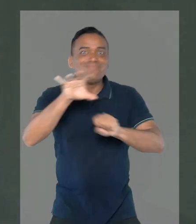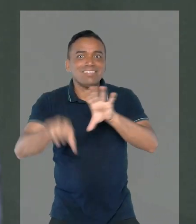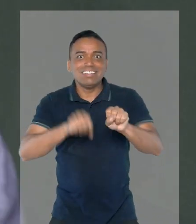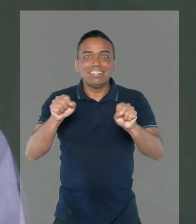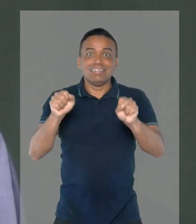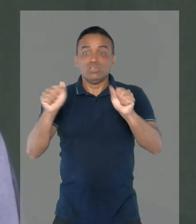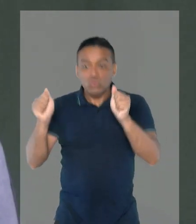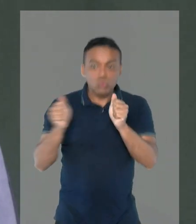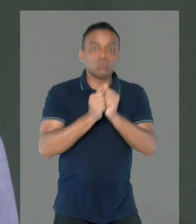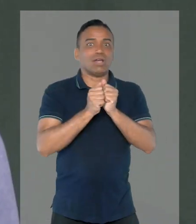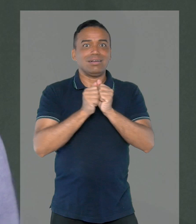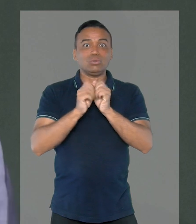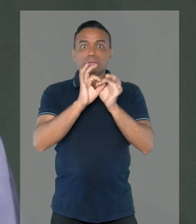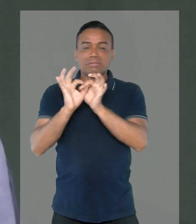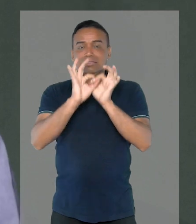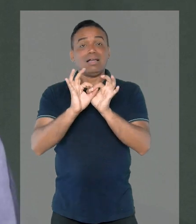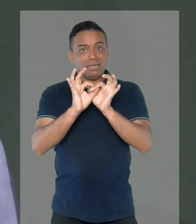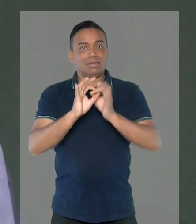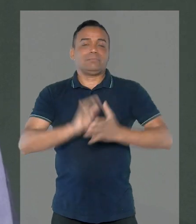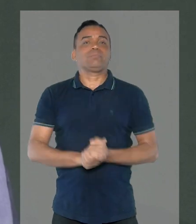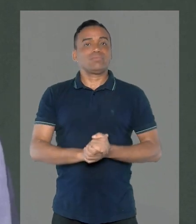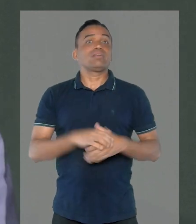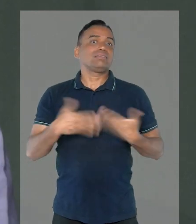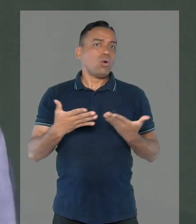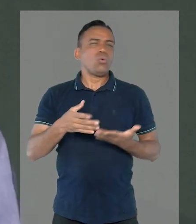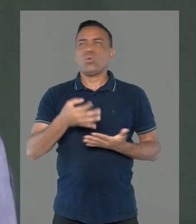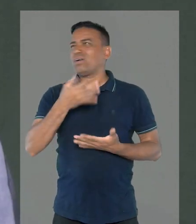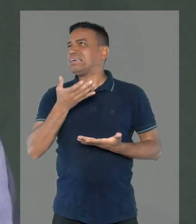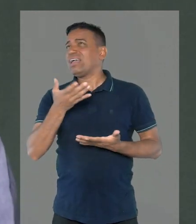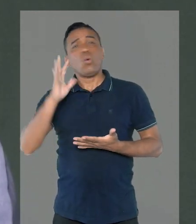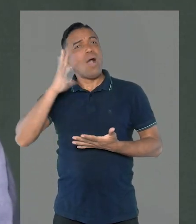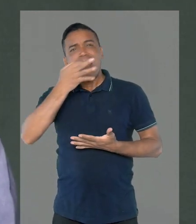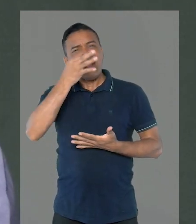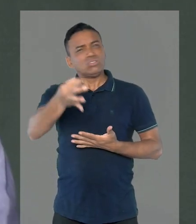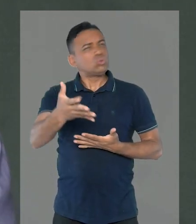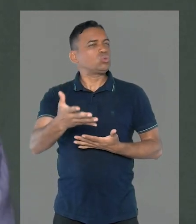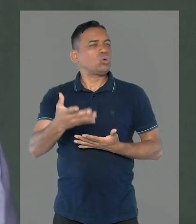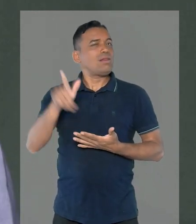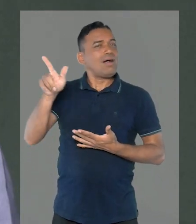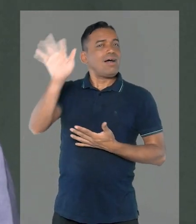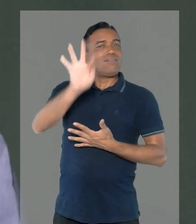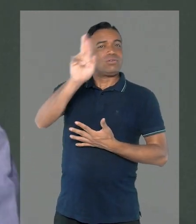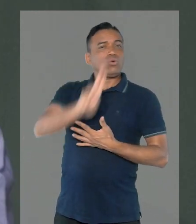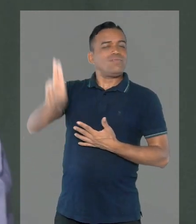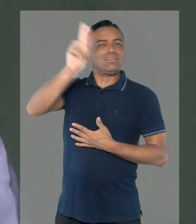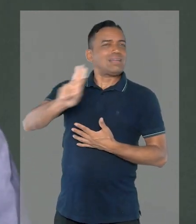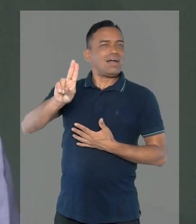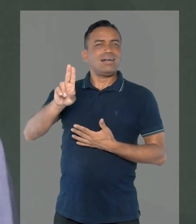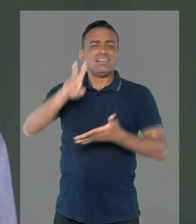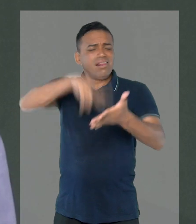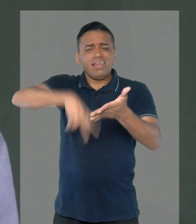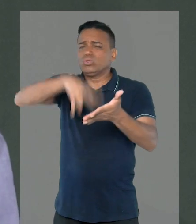fui juntando esses epítetos. Na qualificação, eu acho que uma coisa bacana da universidade, do trabalho acadêmico, é que ele vai tendo